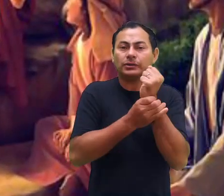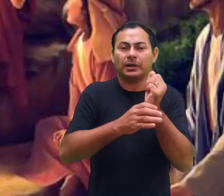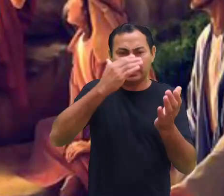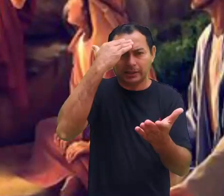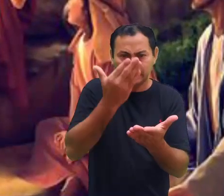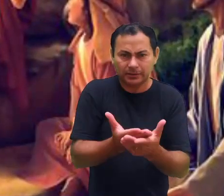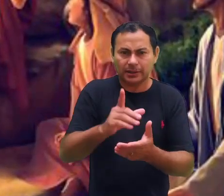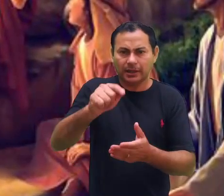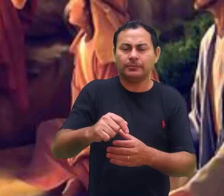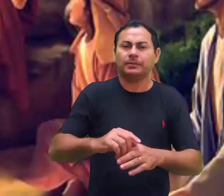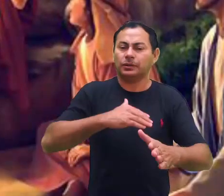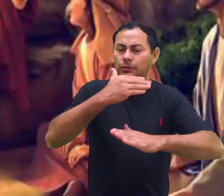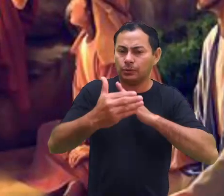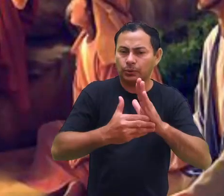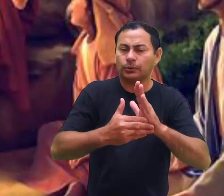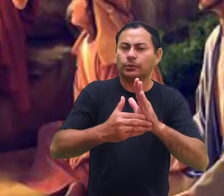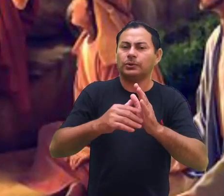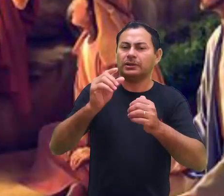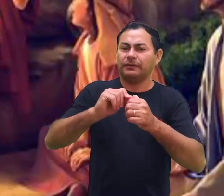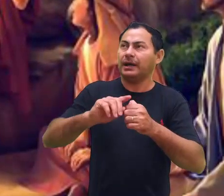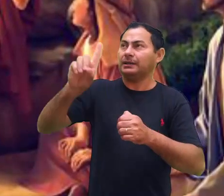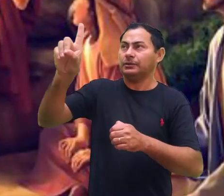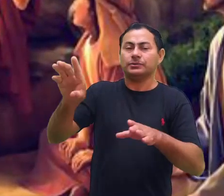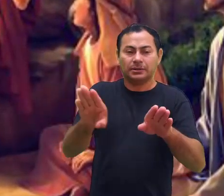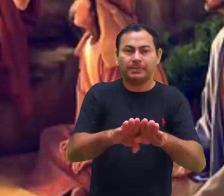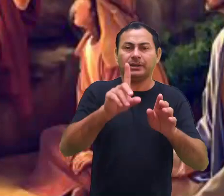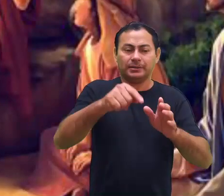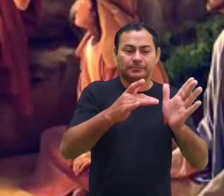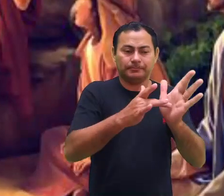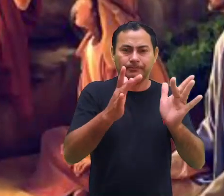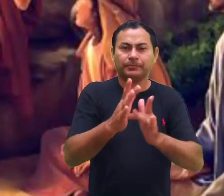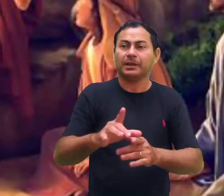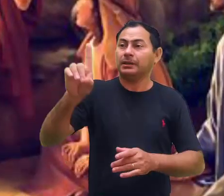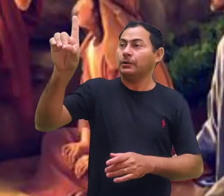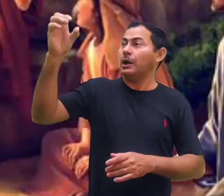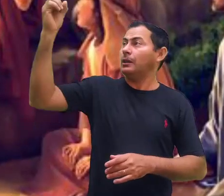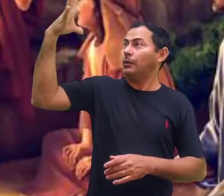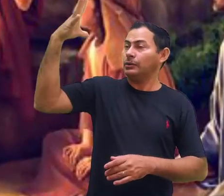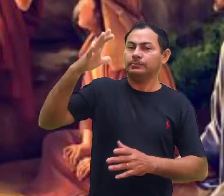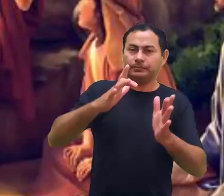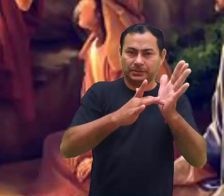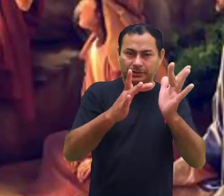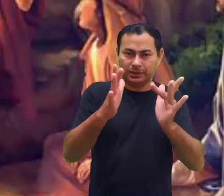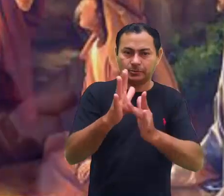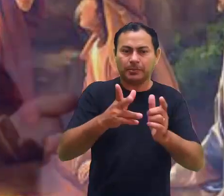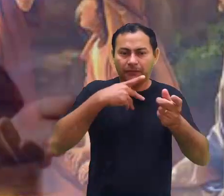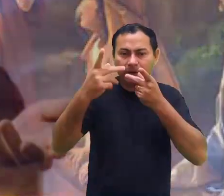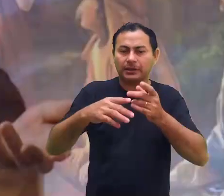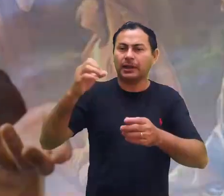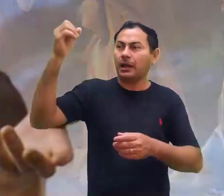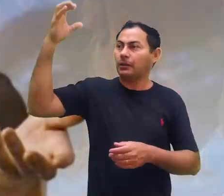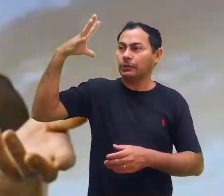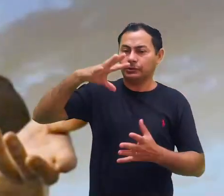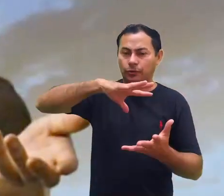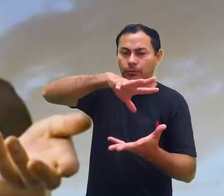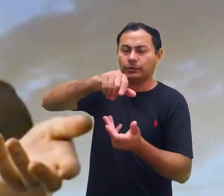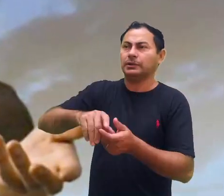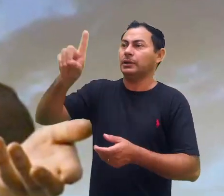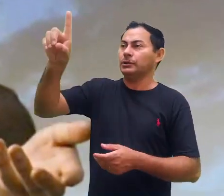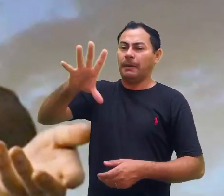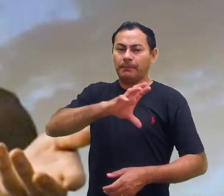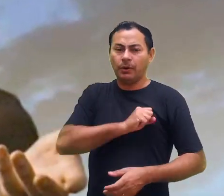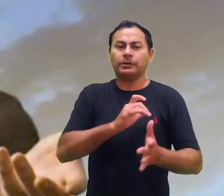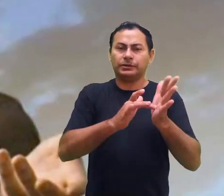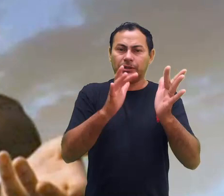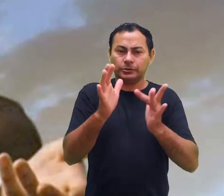então tudo que se aplica a Deus aplica-se também a Jesus Cristo. Deus é luz e Jesus diz que Ele é a luz do mundo. Deus